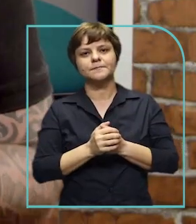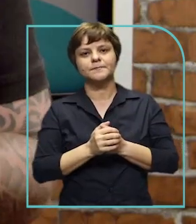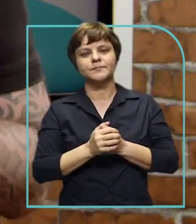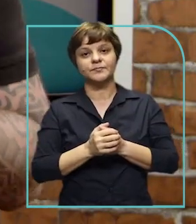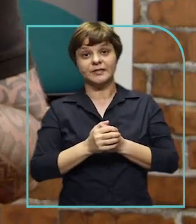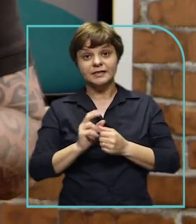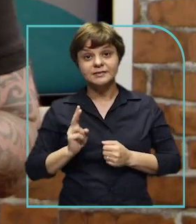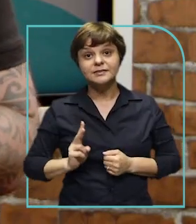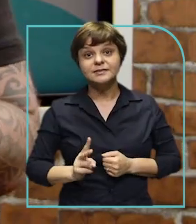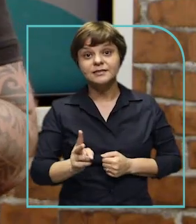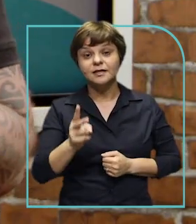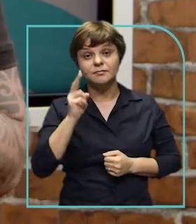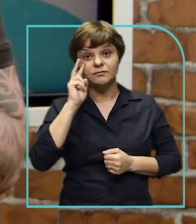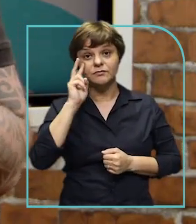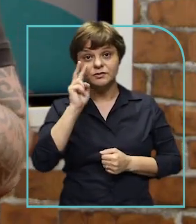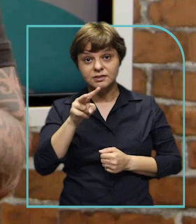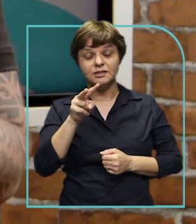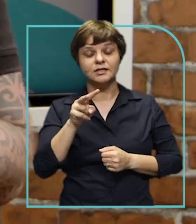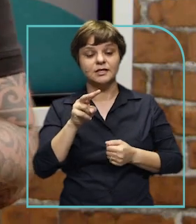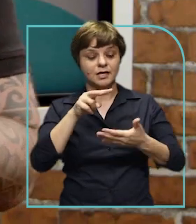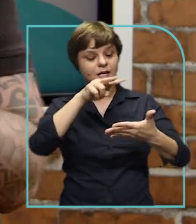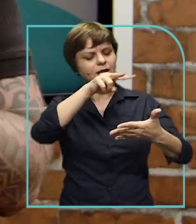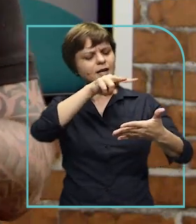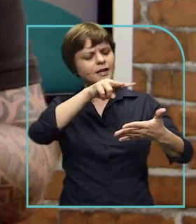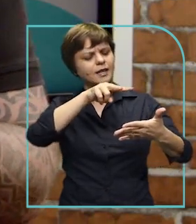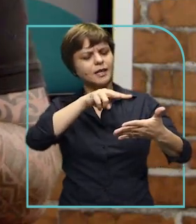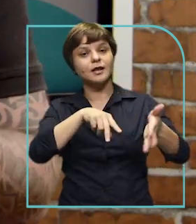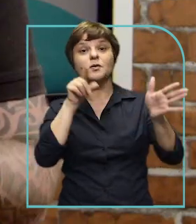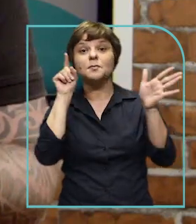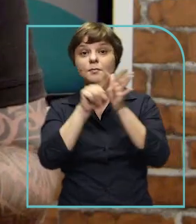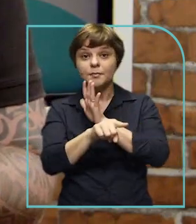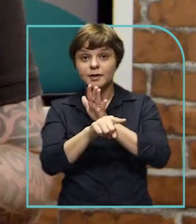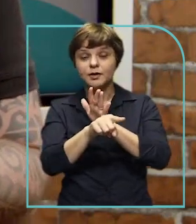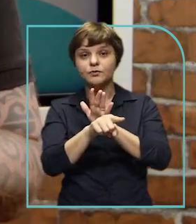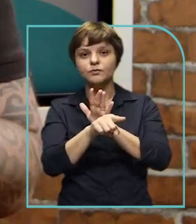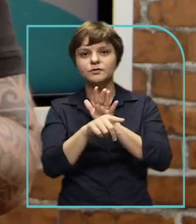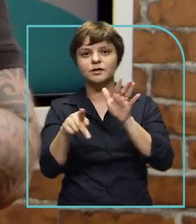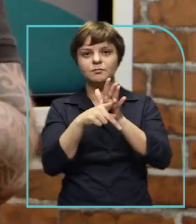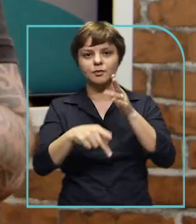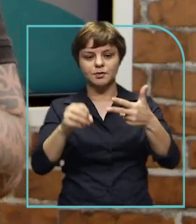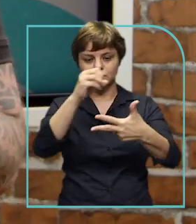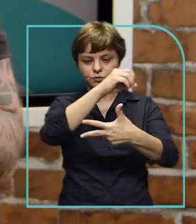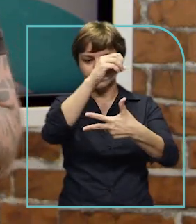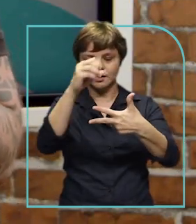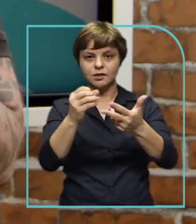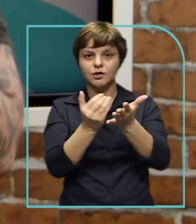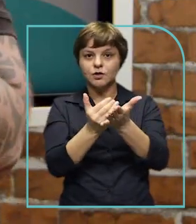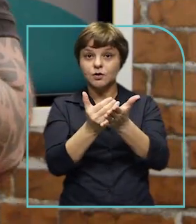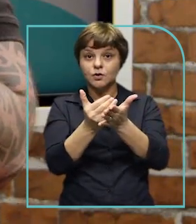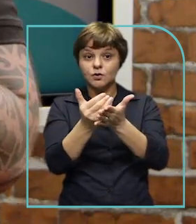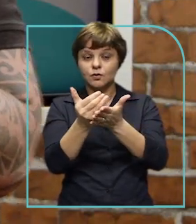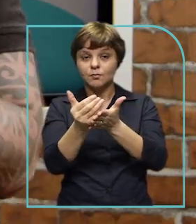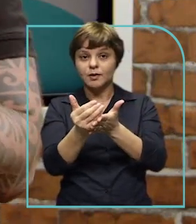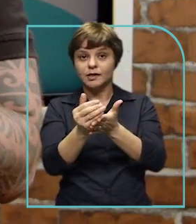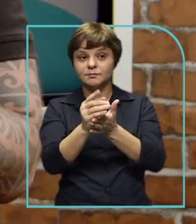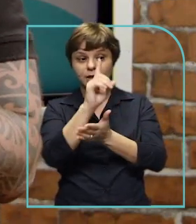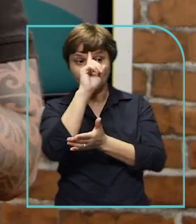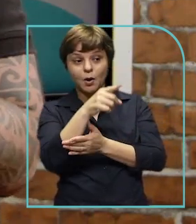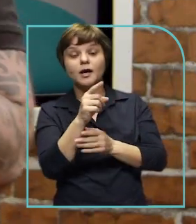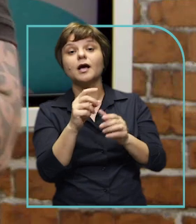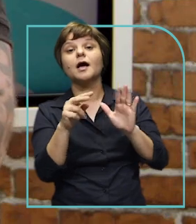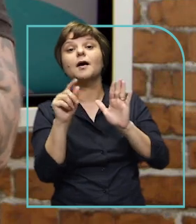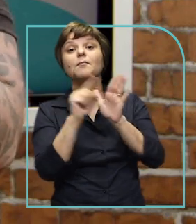dica. Sempre que vocês forem ler uma pergunta, né, do Enem, comece pelo